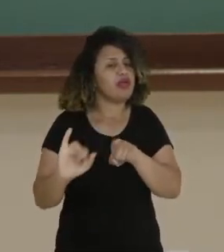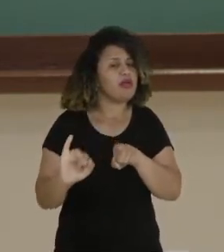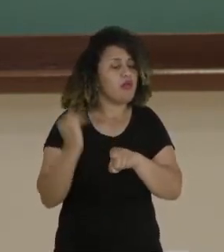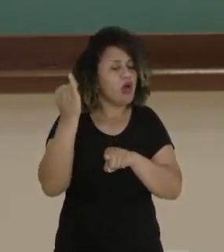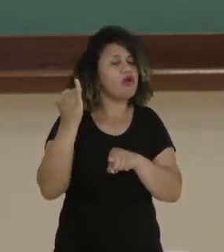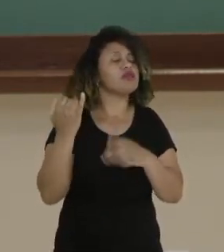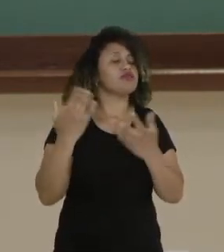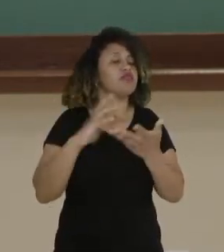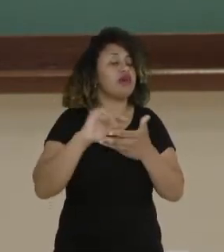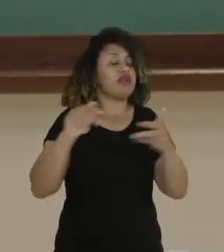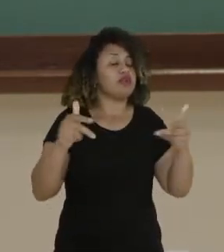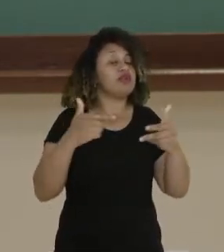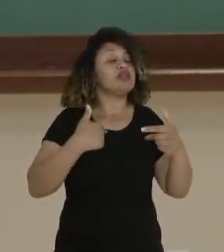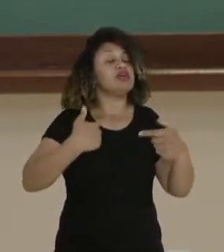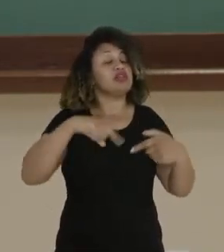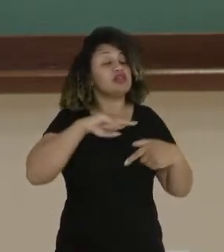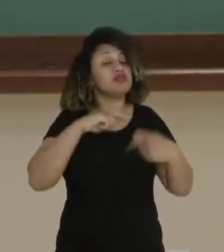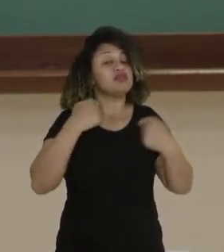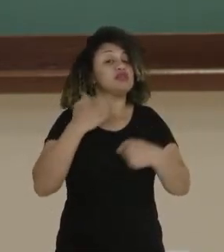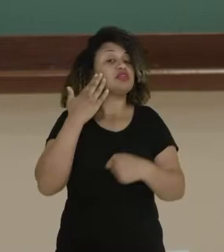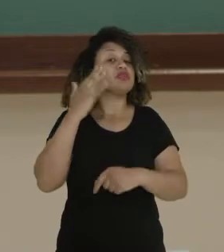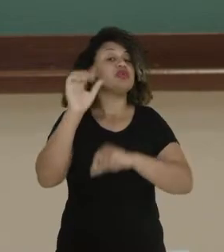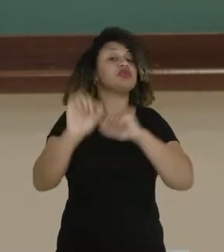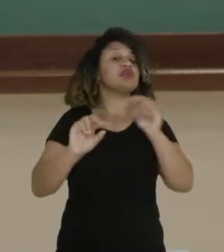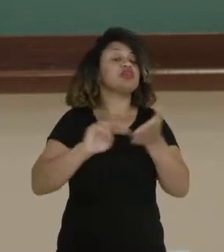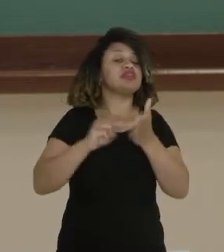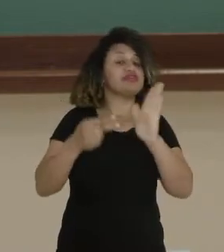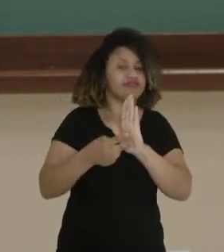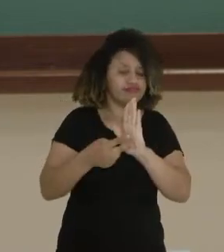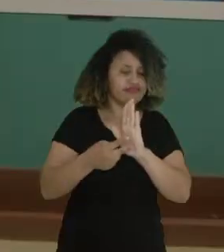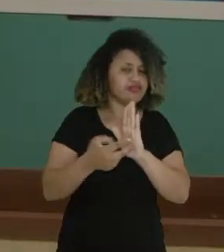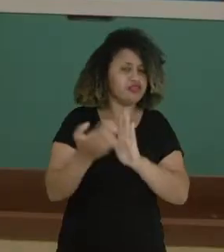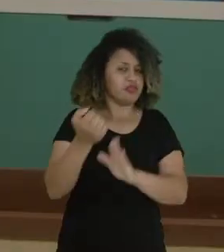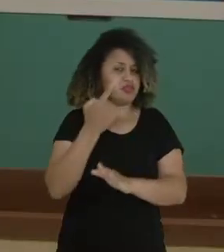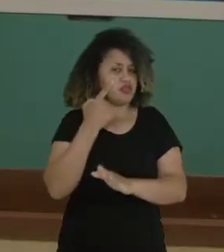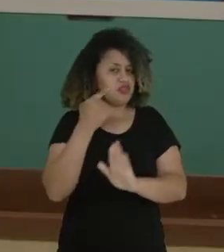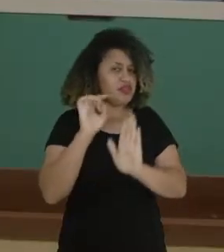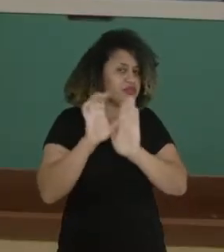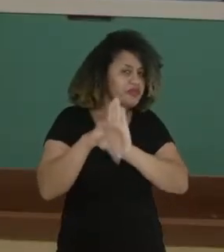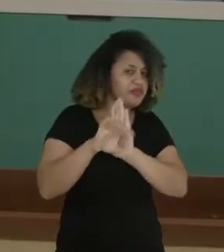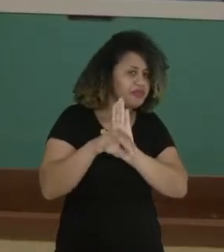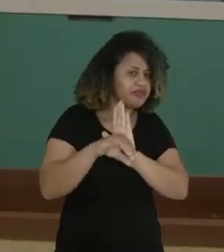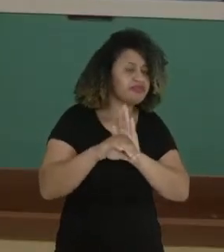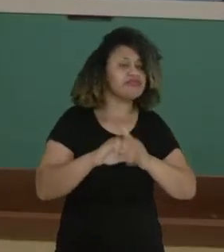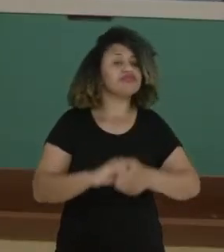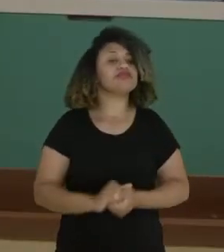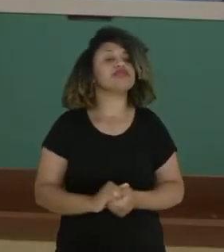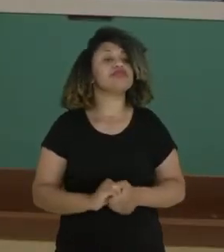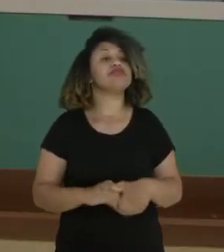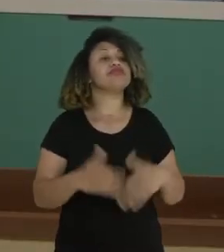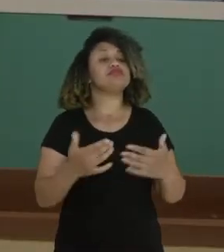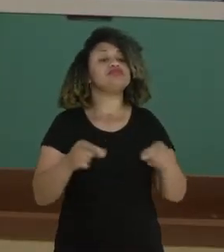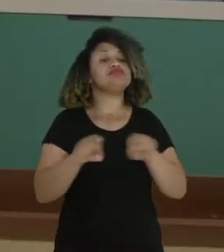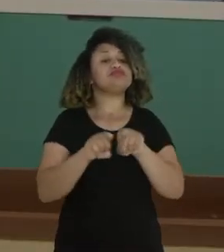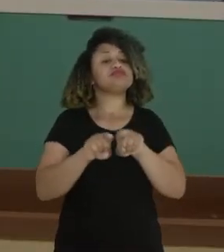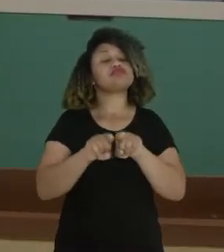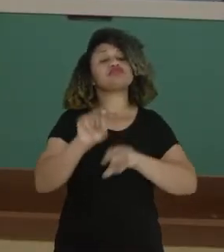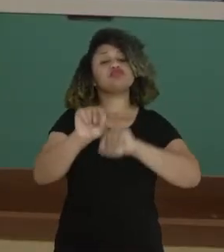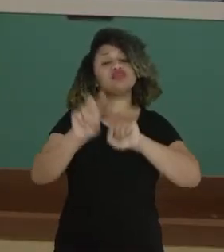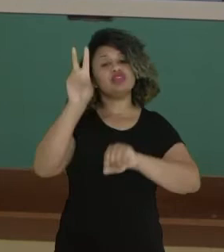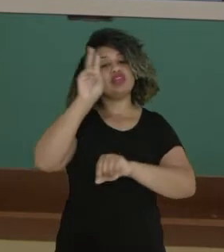o que significa, certo? Vamos rever esses conceitos? Então, olha lá. Relembrar conceitos